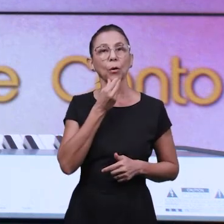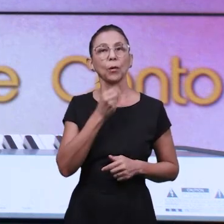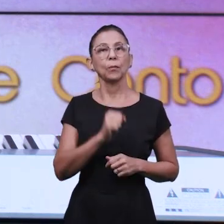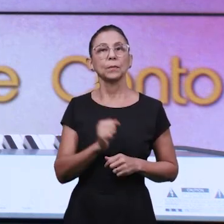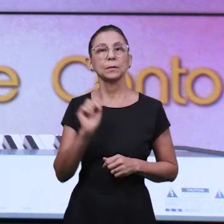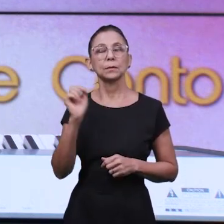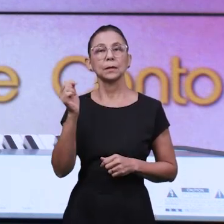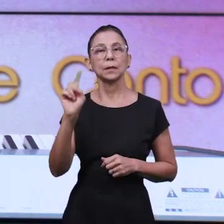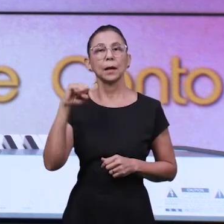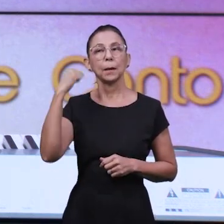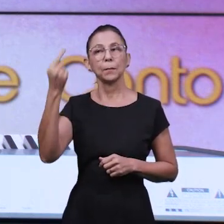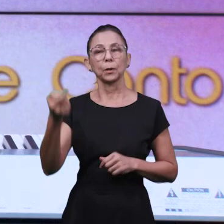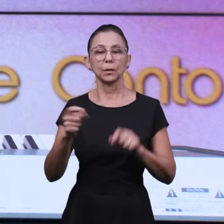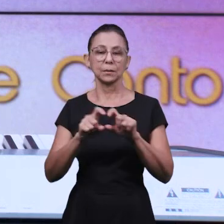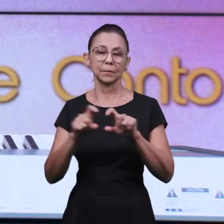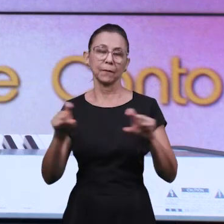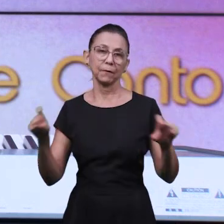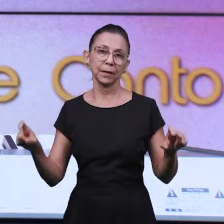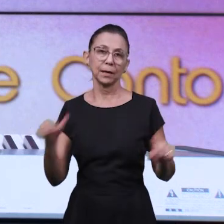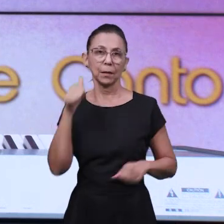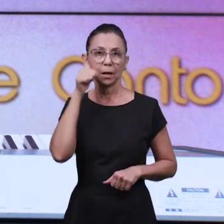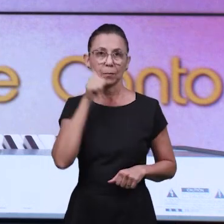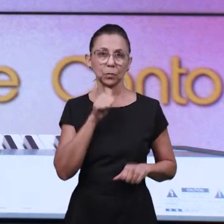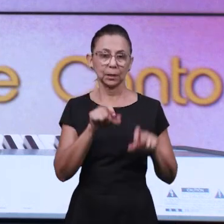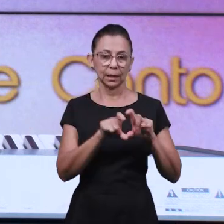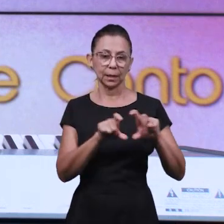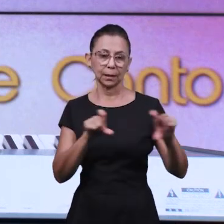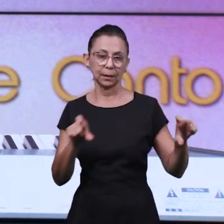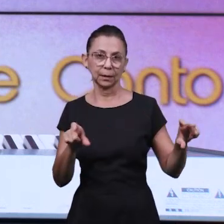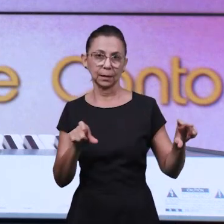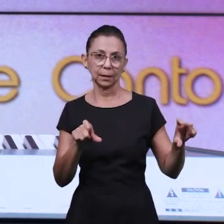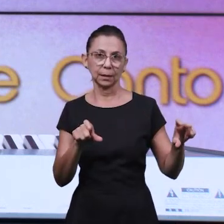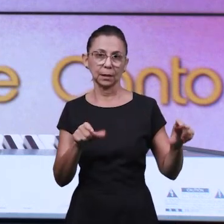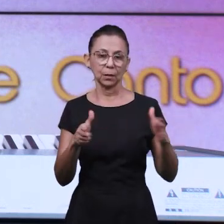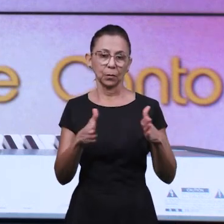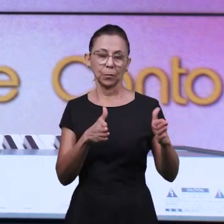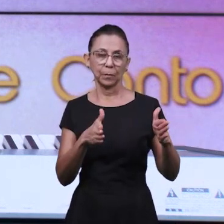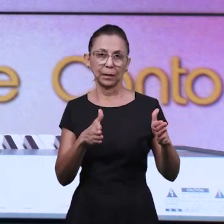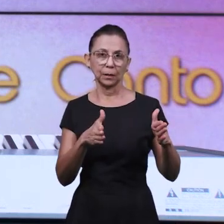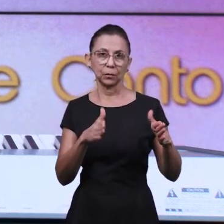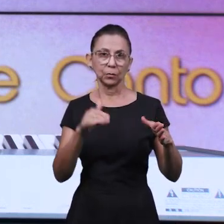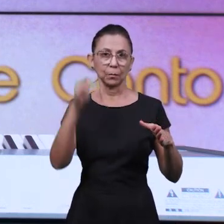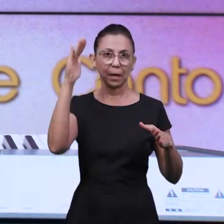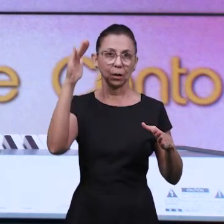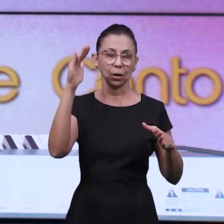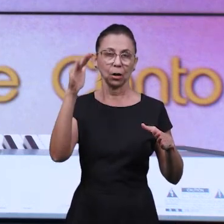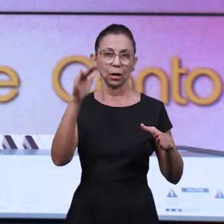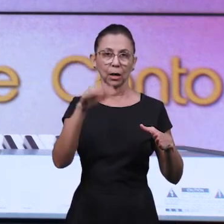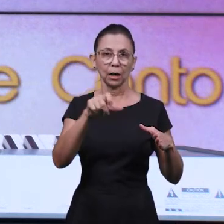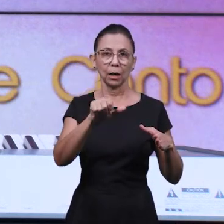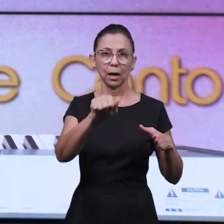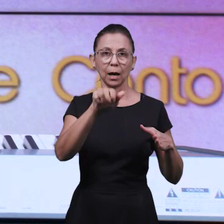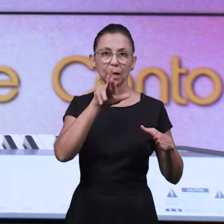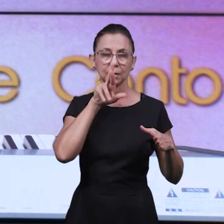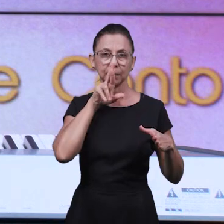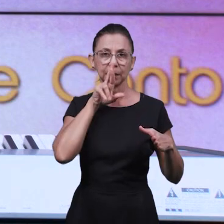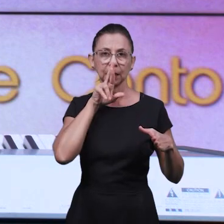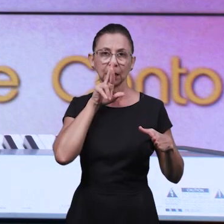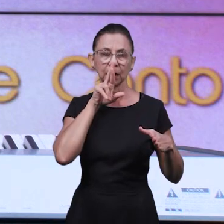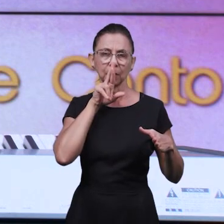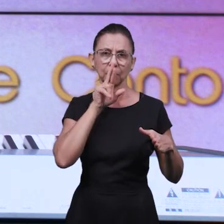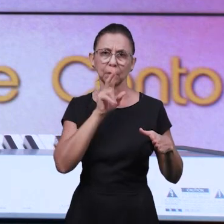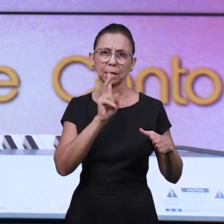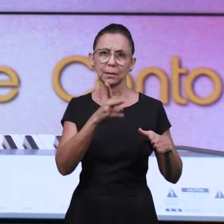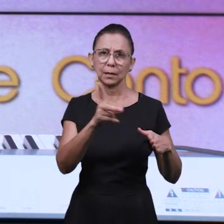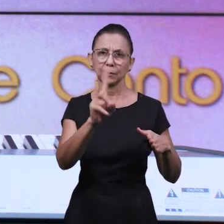estarão fazendo a frase seguinte, ou seja, as mulheres terão aqui um tempo maior para respirar, mas não necessariamente isso vai acontecer o